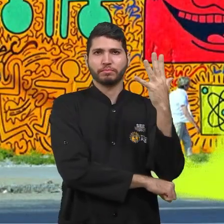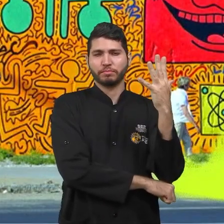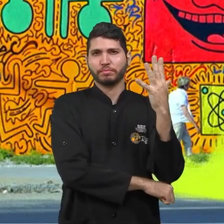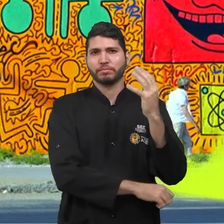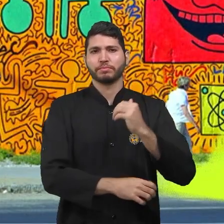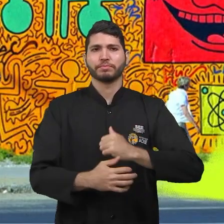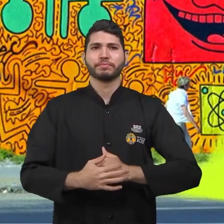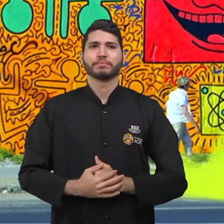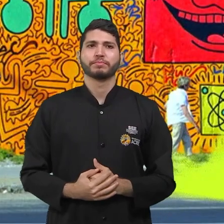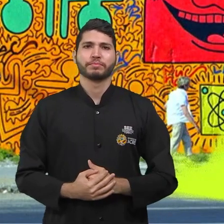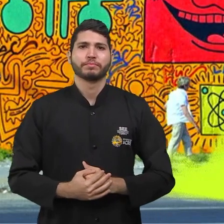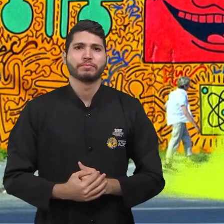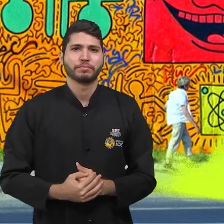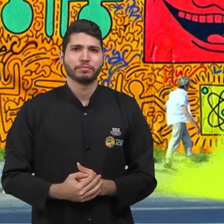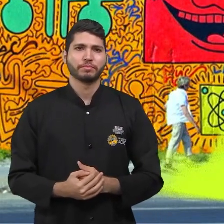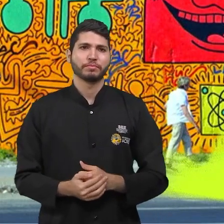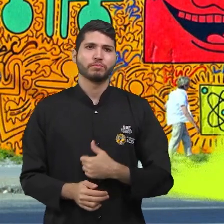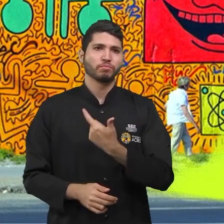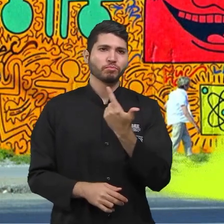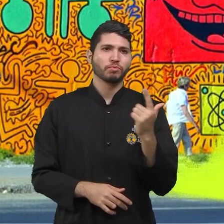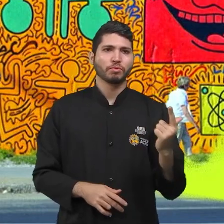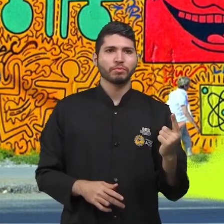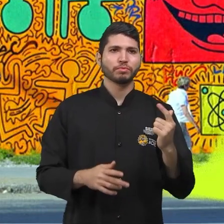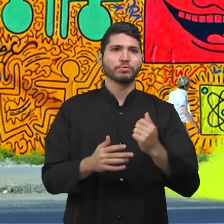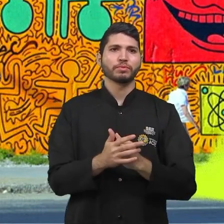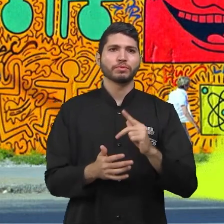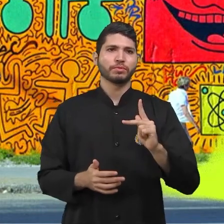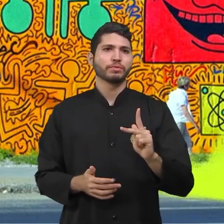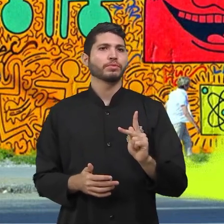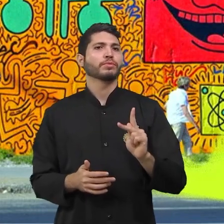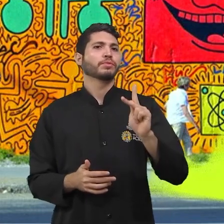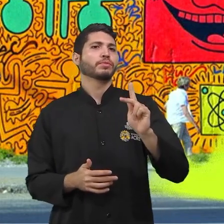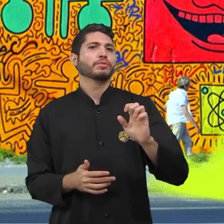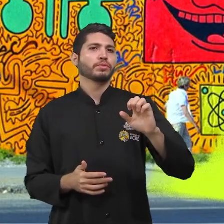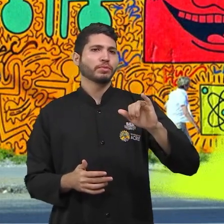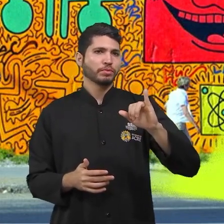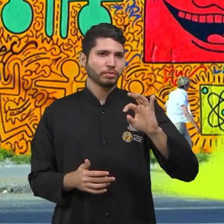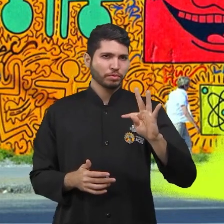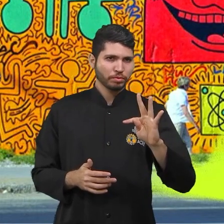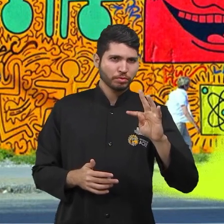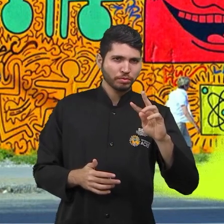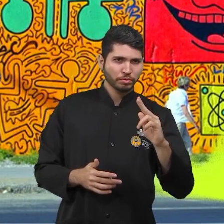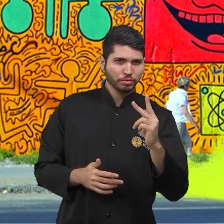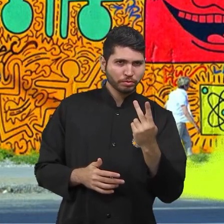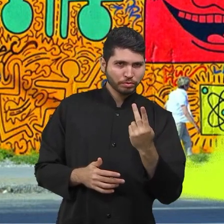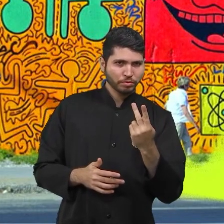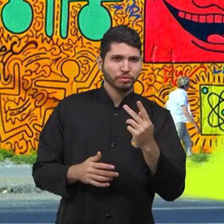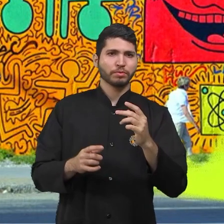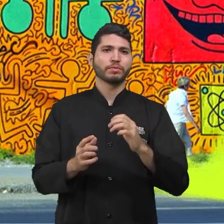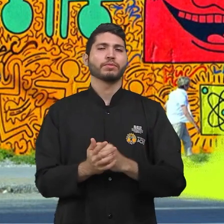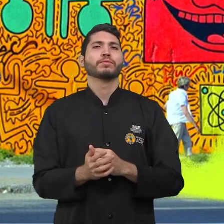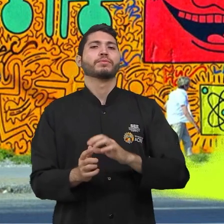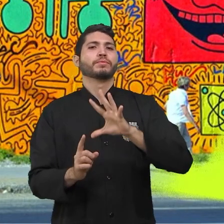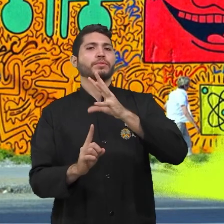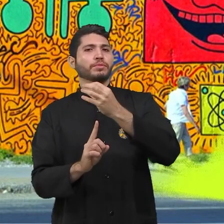Ainda como artista notável, eu trago aí a Kate. Ela foi uma artista pop de Nova York que trabalhou